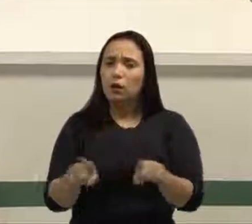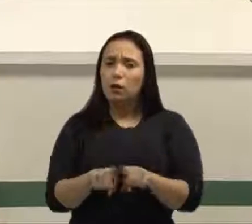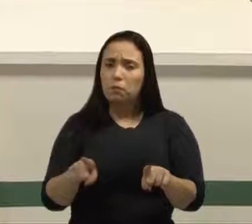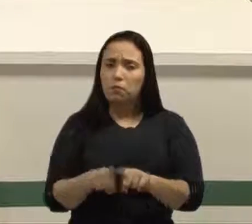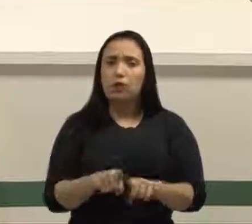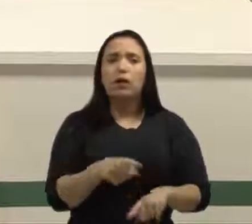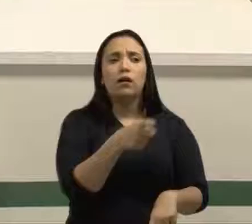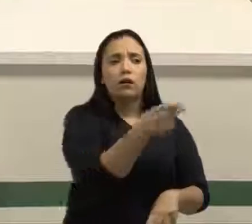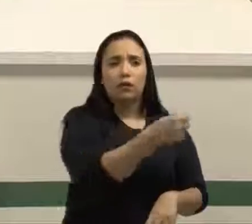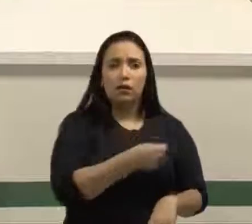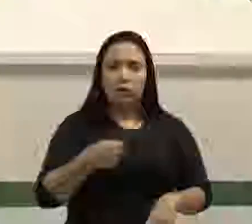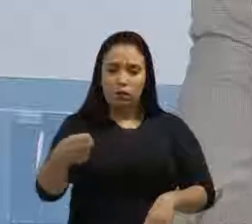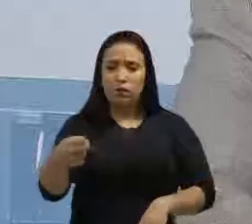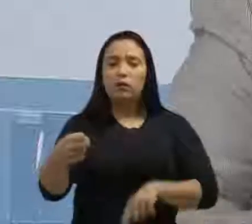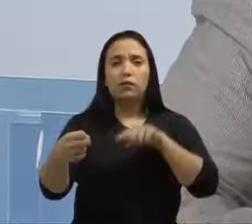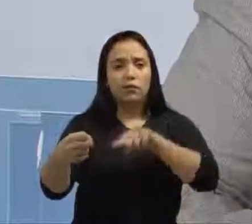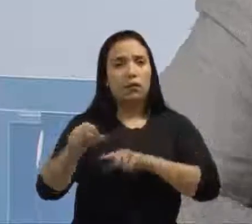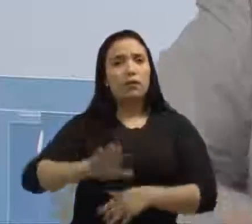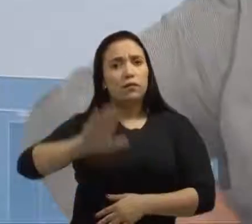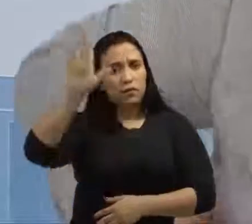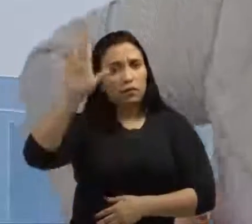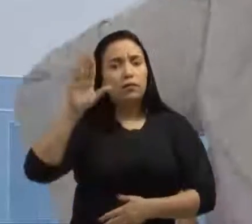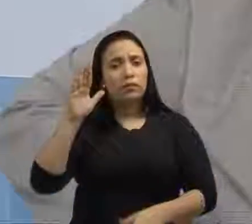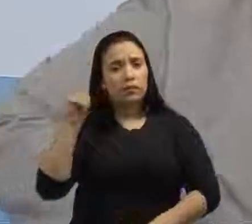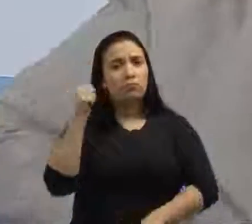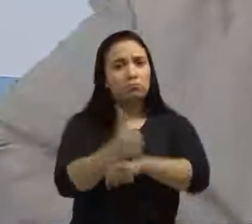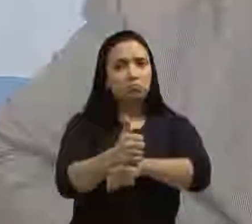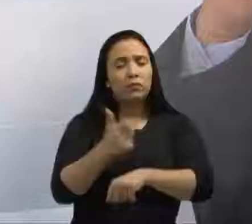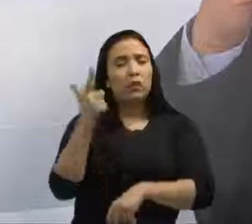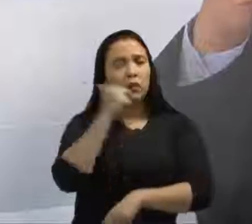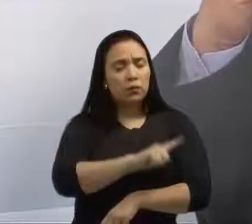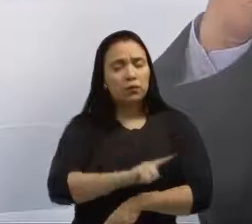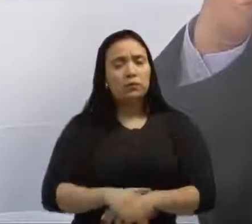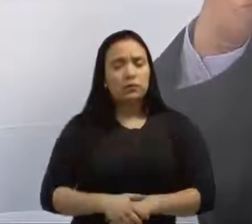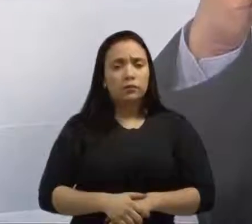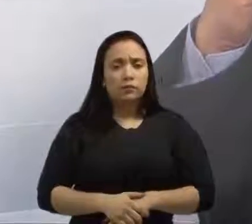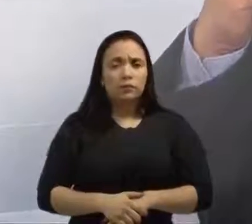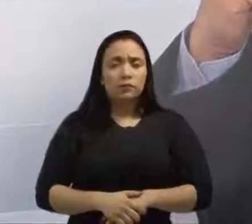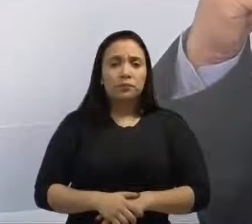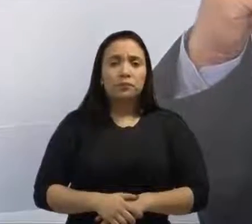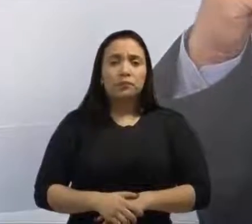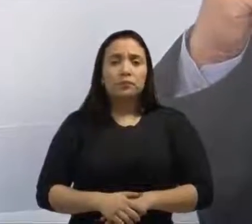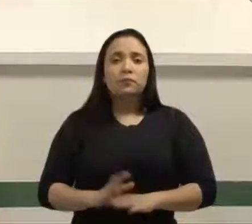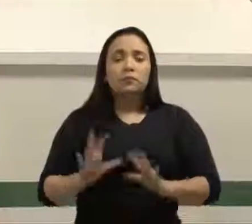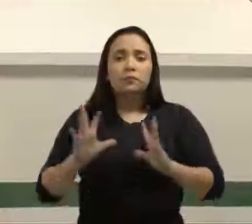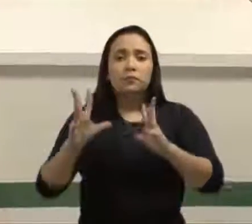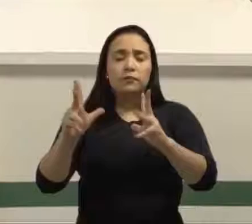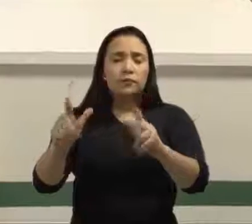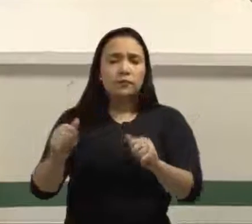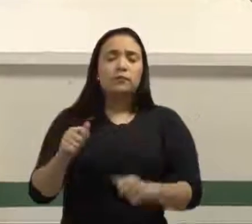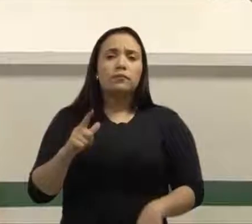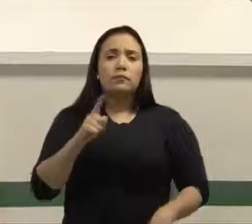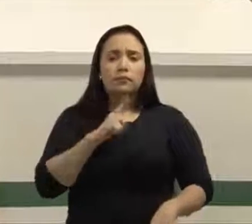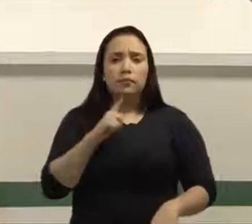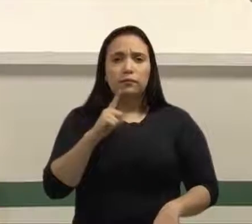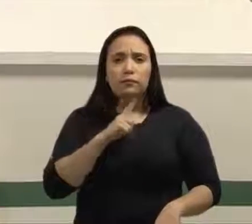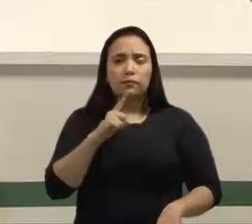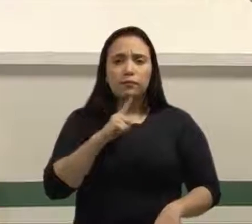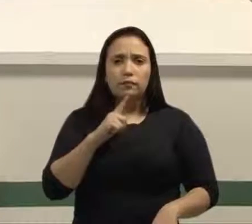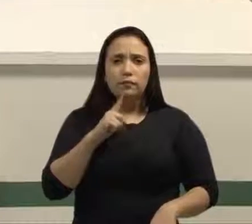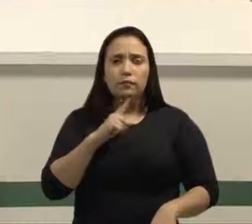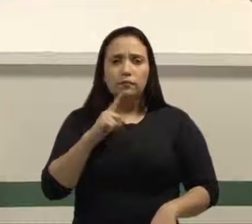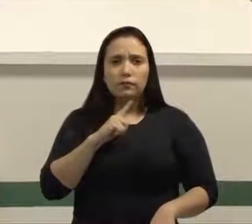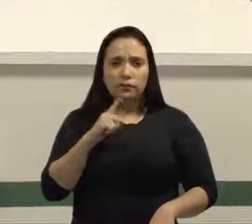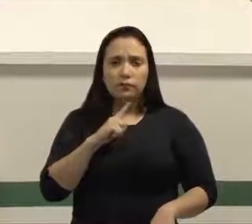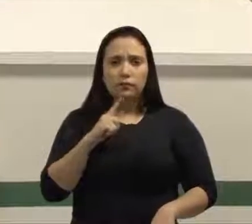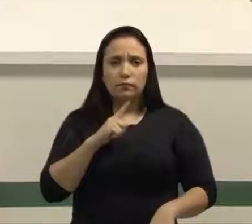elite empresarial que o colocou na situação que ele está. Não, e que ele financiou com dinheiro público. Eles estão, todos eles condenados,